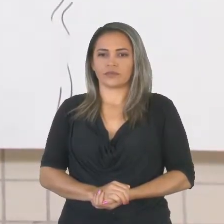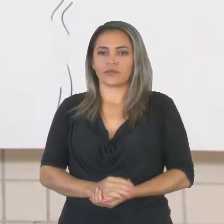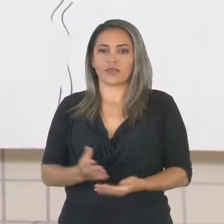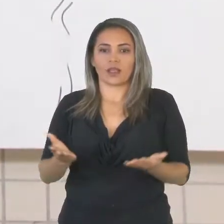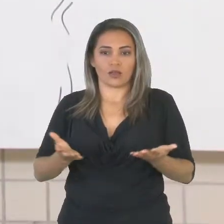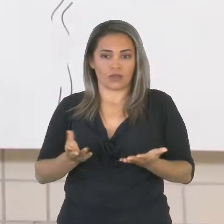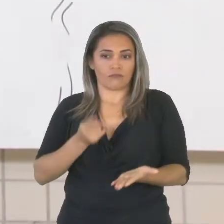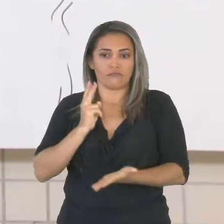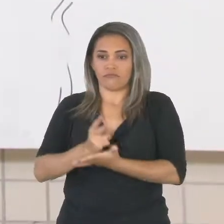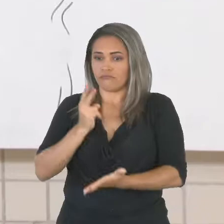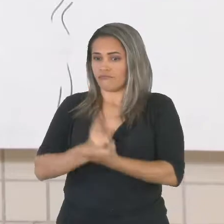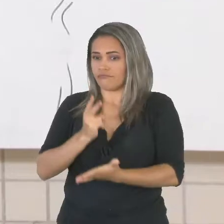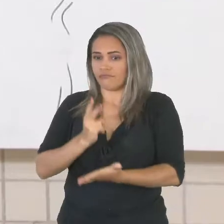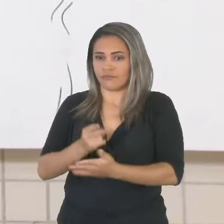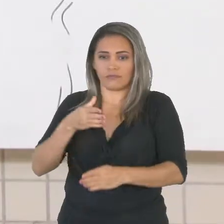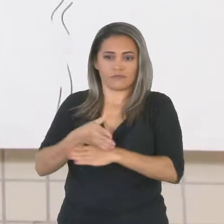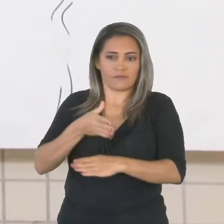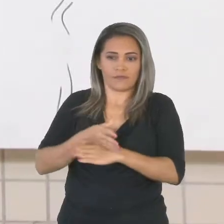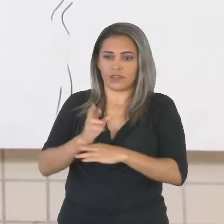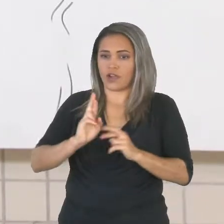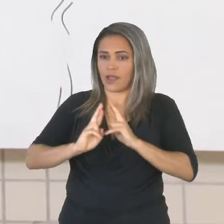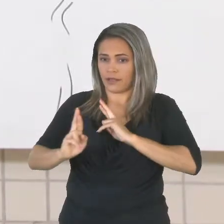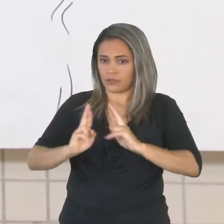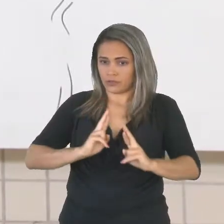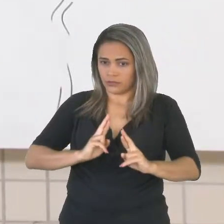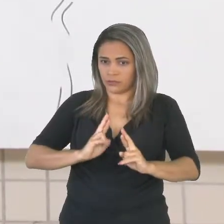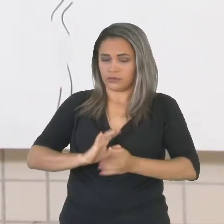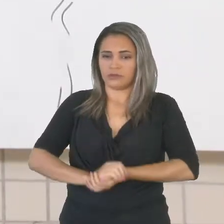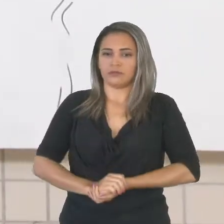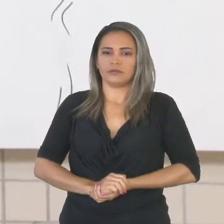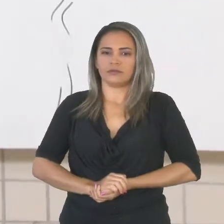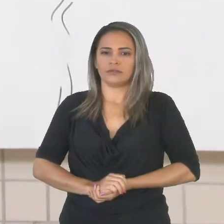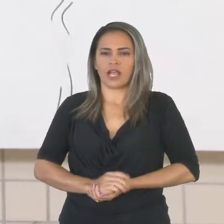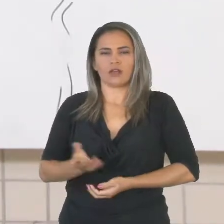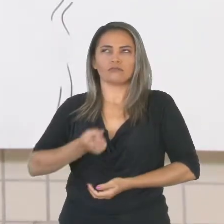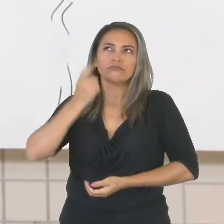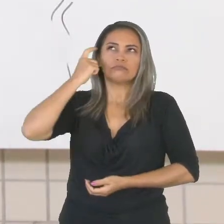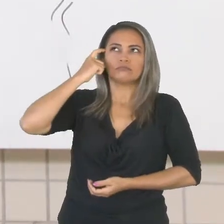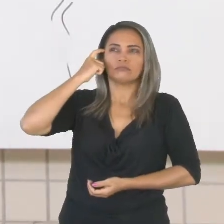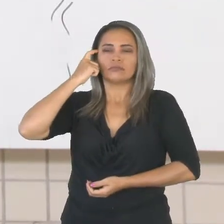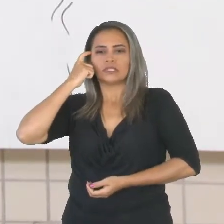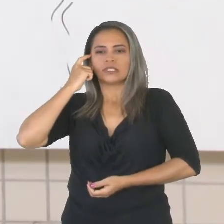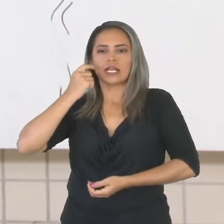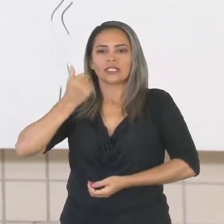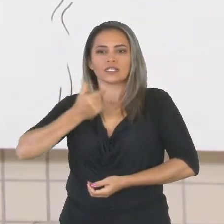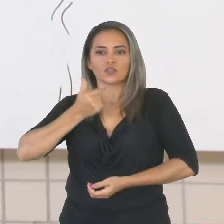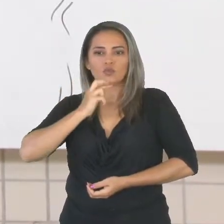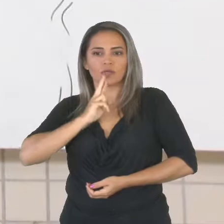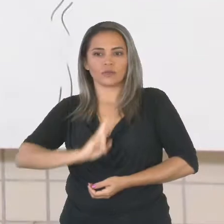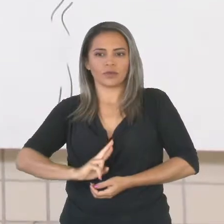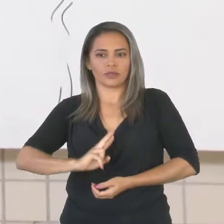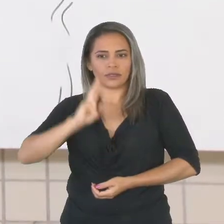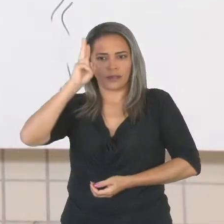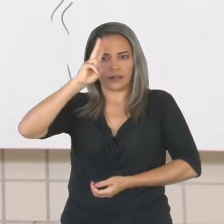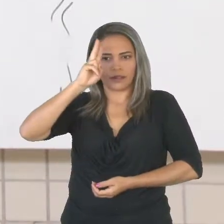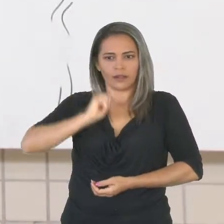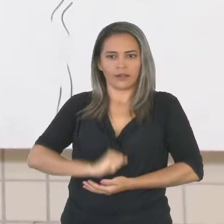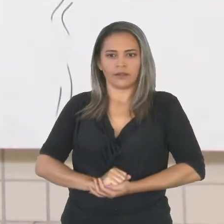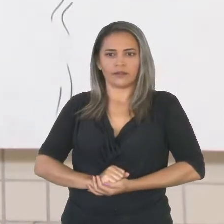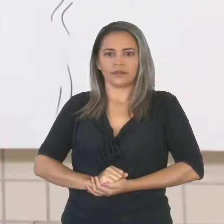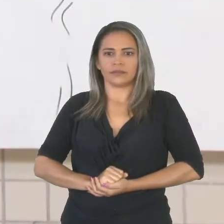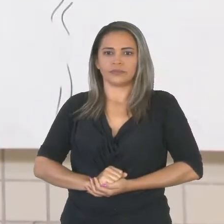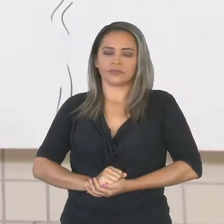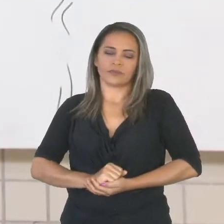a mesma frequência relativa, só que agora pensando na segunda resposta. Então a frequência